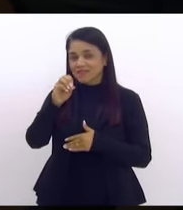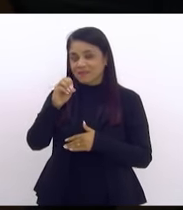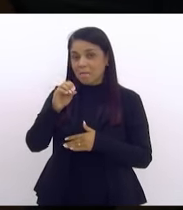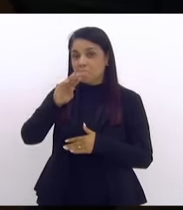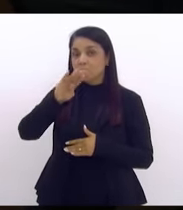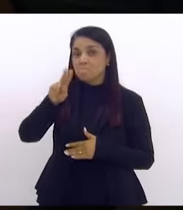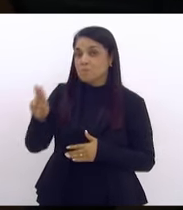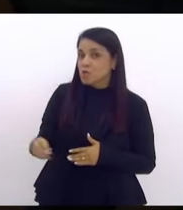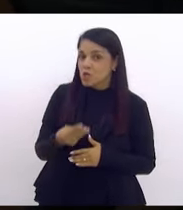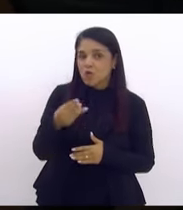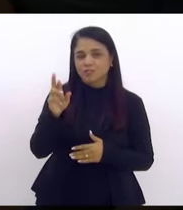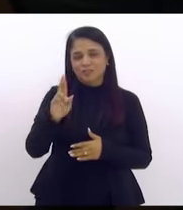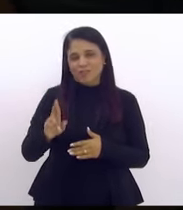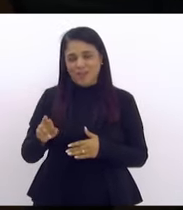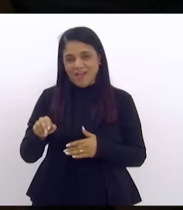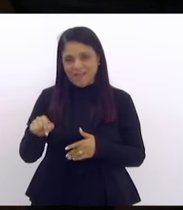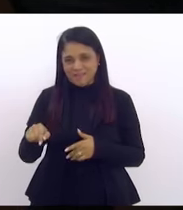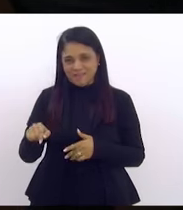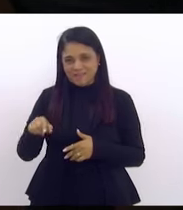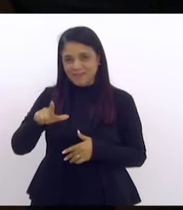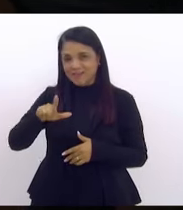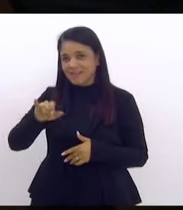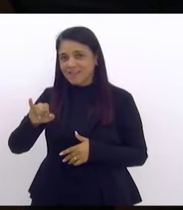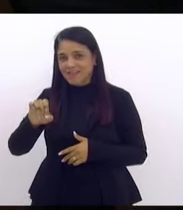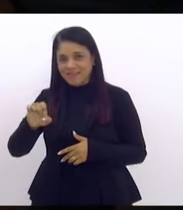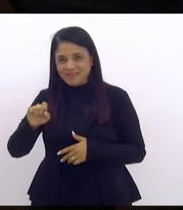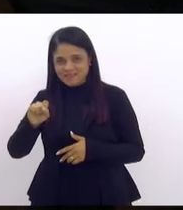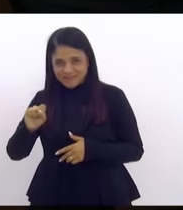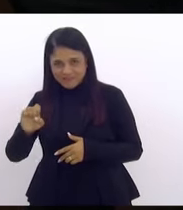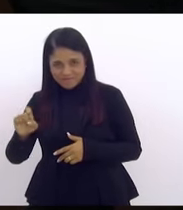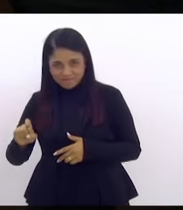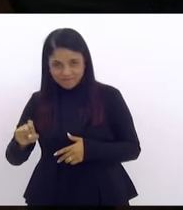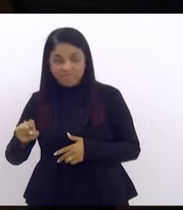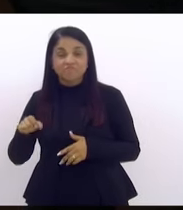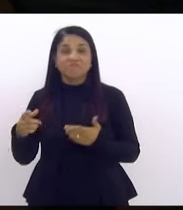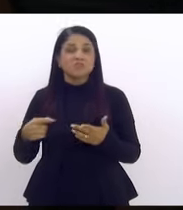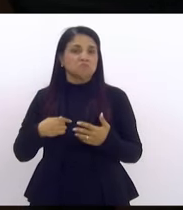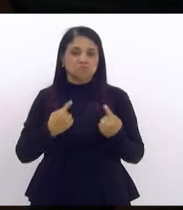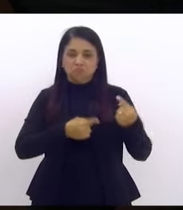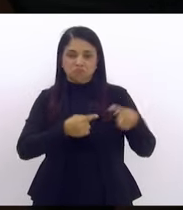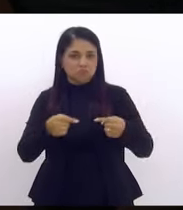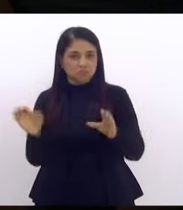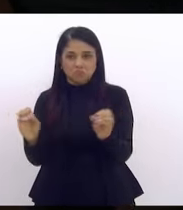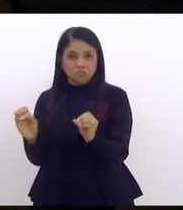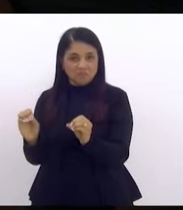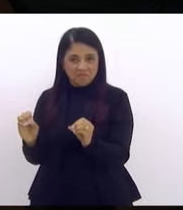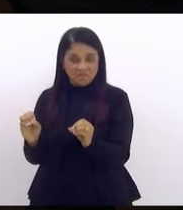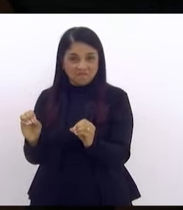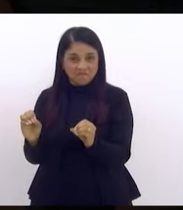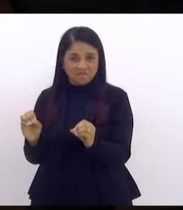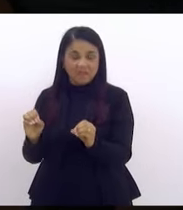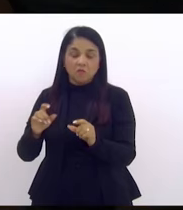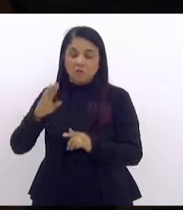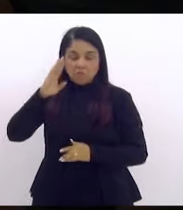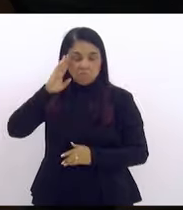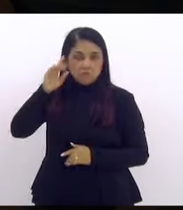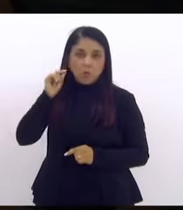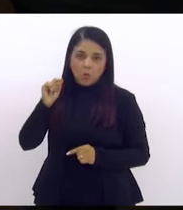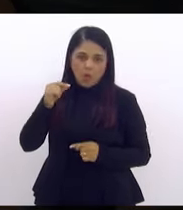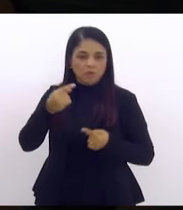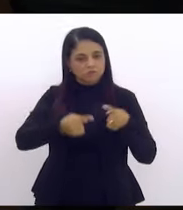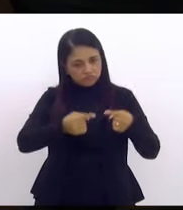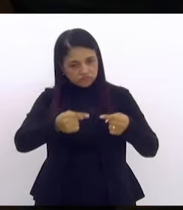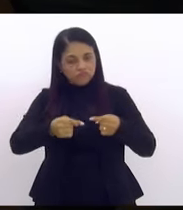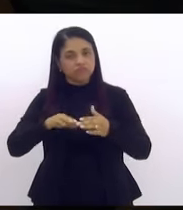arrecada com isso. O Estado nunca houve nenhum tipo de discussão com relação a isso. Então, acho que é fundamental, presidente, essa discussão